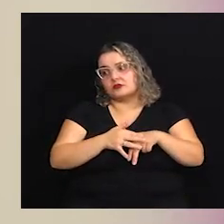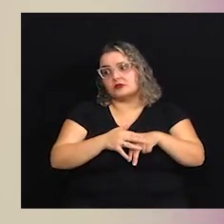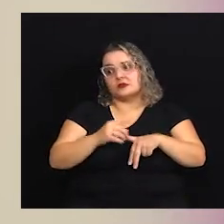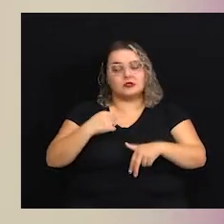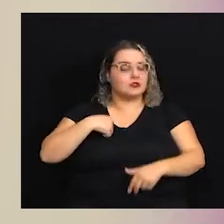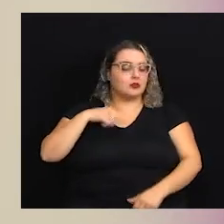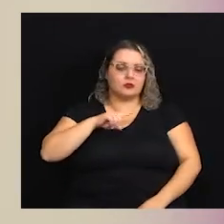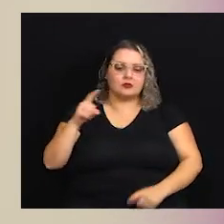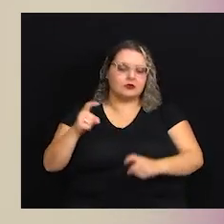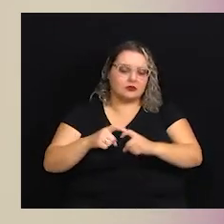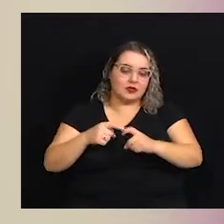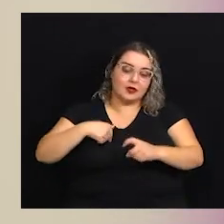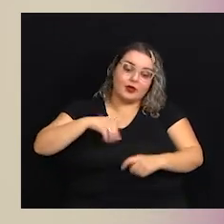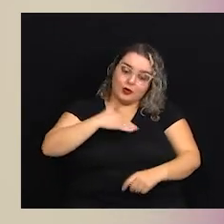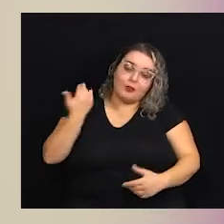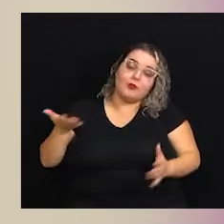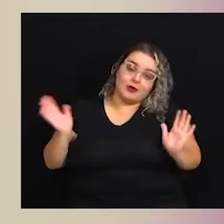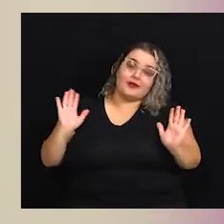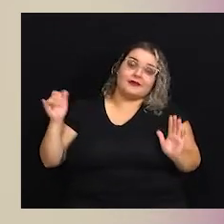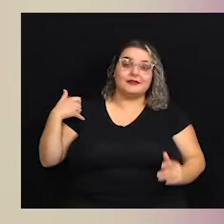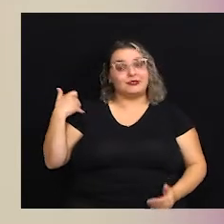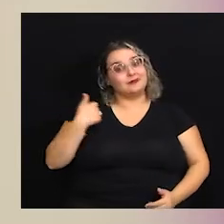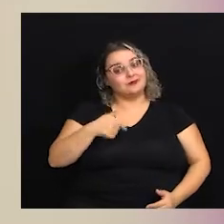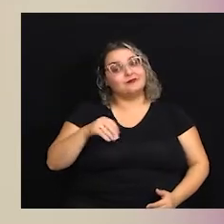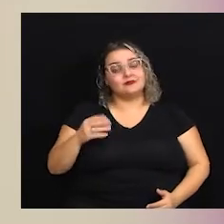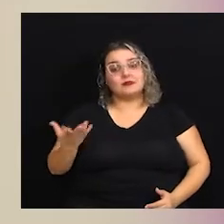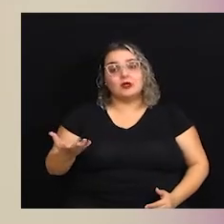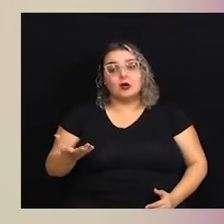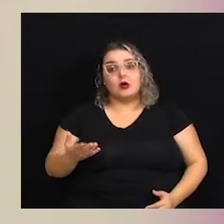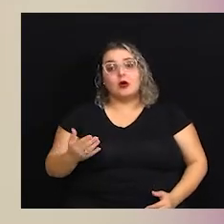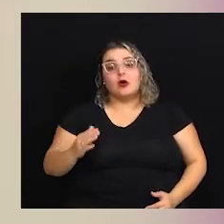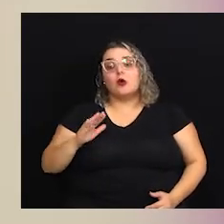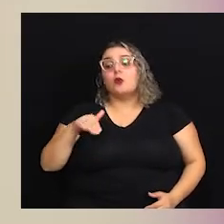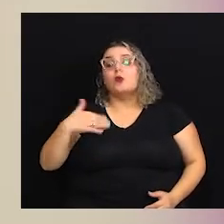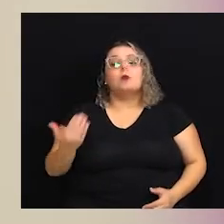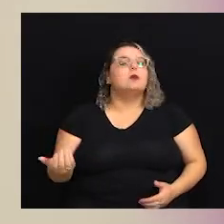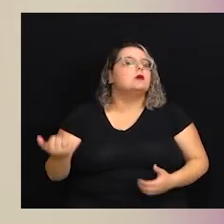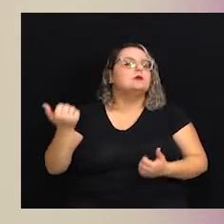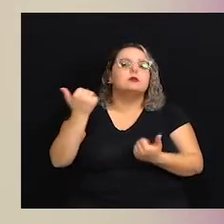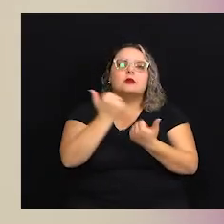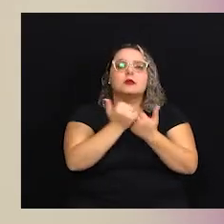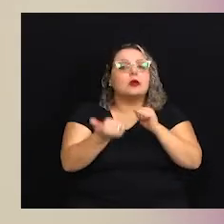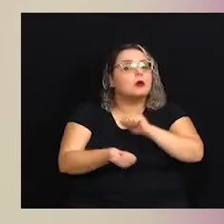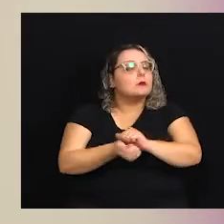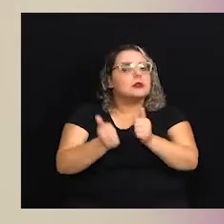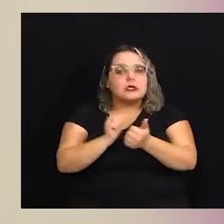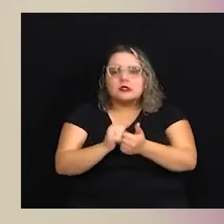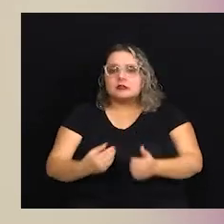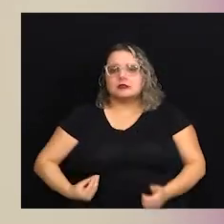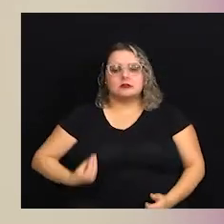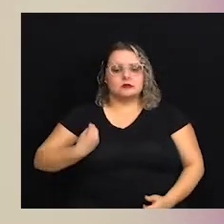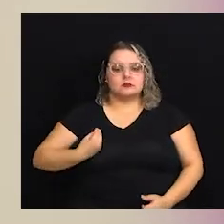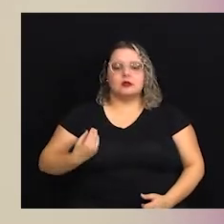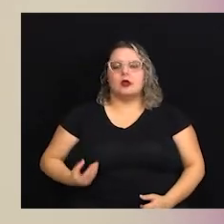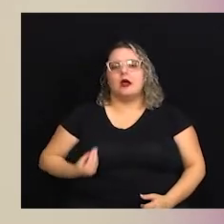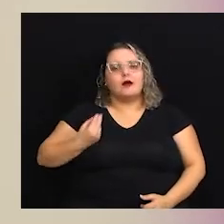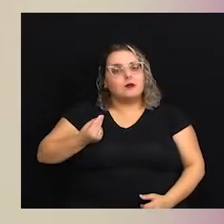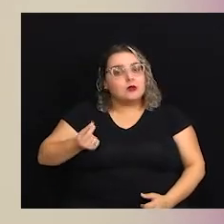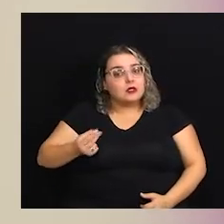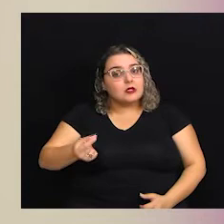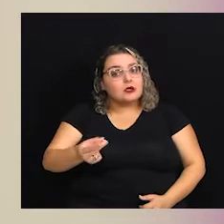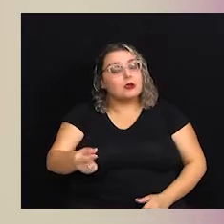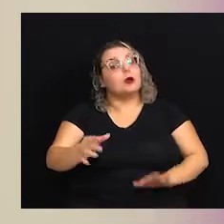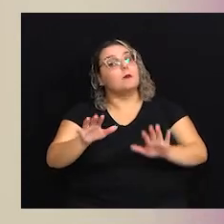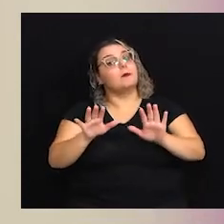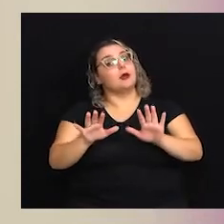minha paciente que eu não vou ser o médico dela, porque até lá eu já fui", ele tem 70. Então o que eu posso dizer, até quando fazer reposição hormonal? Para a vida